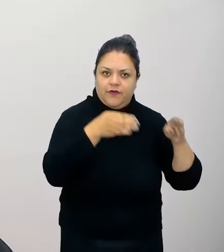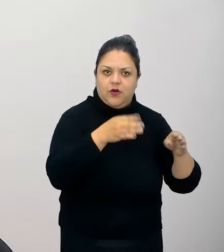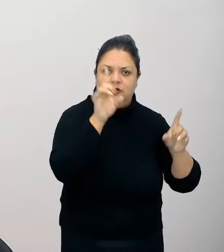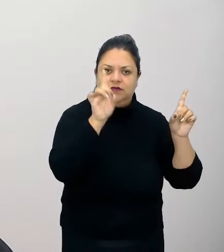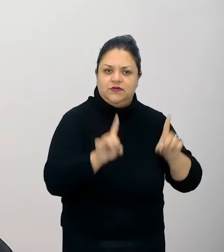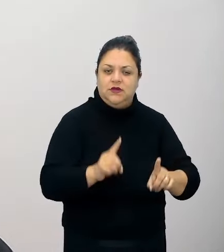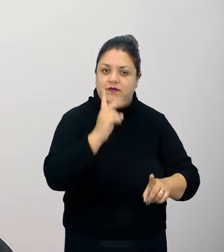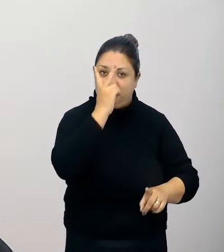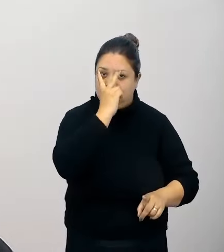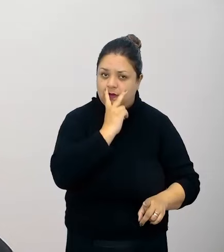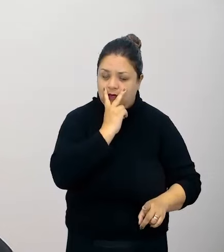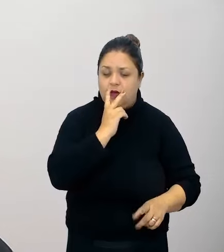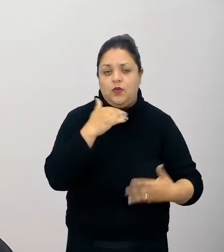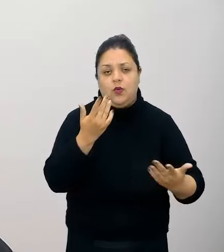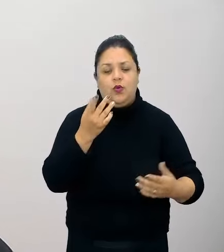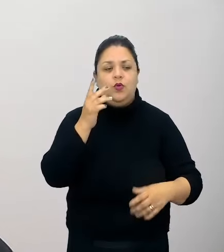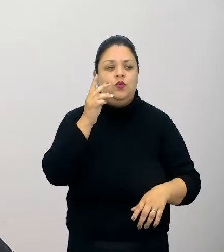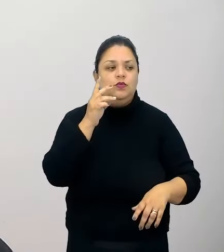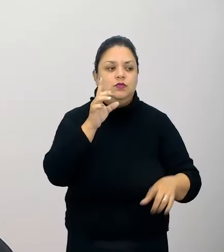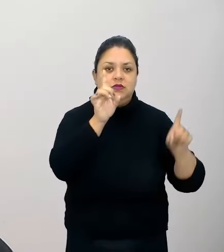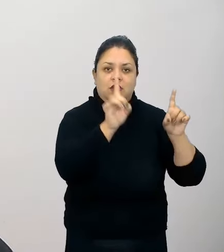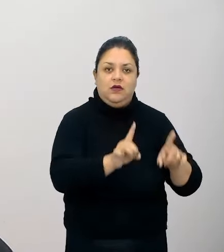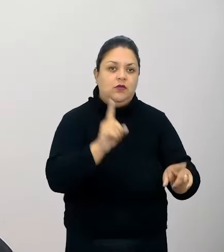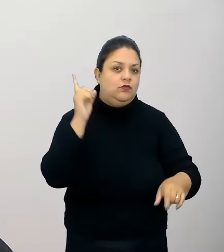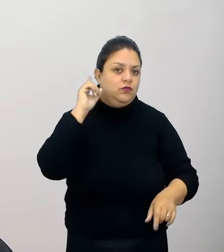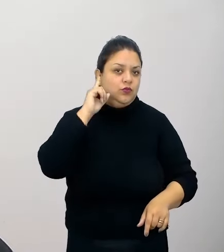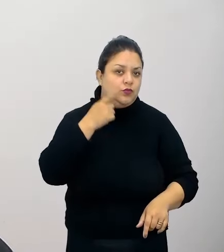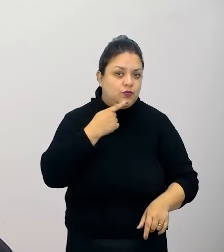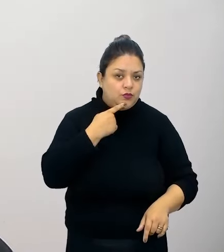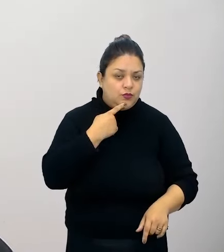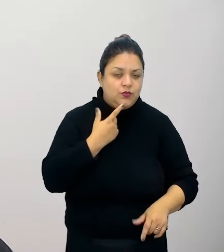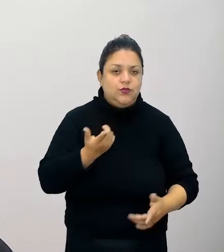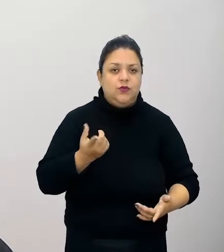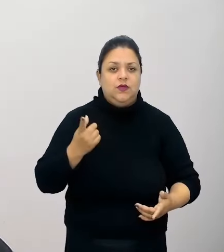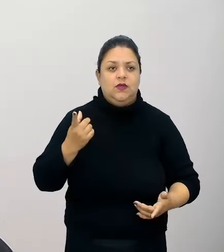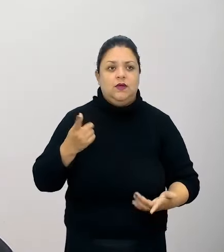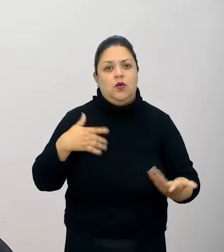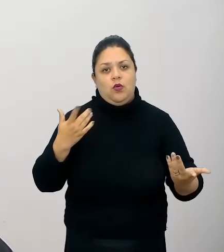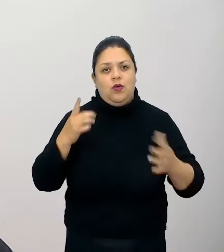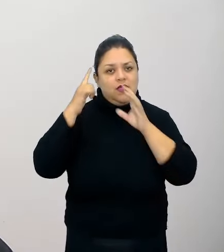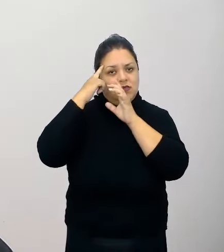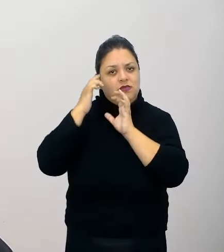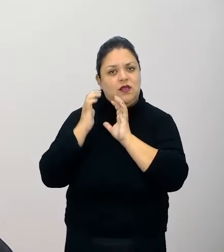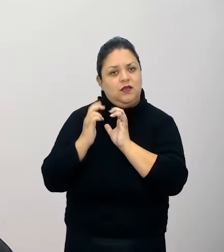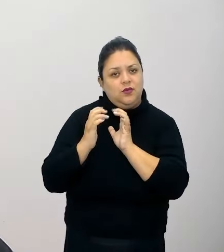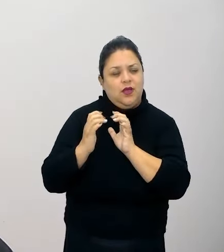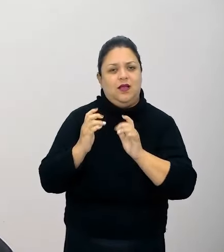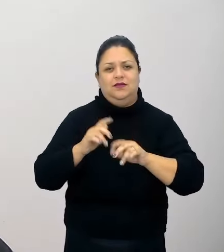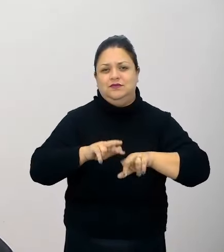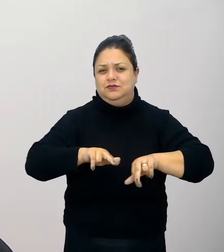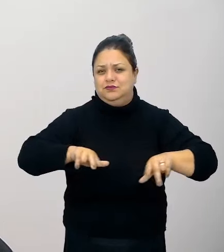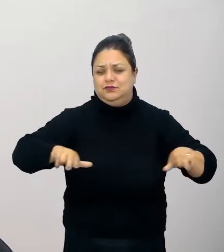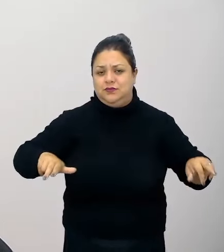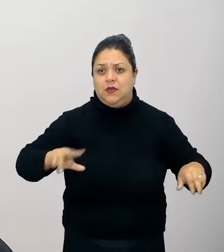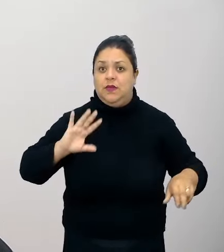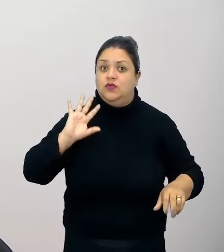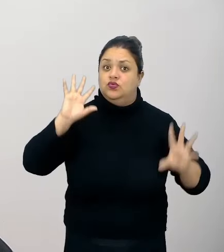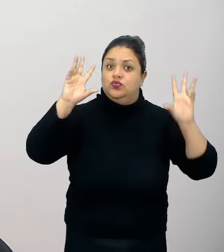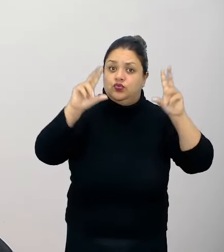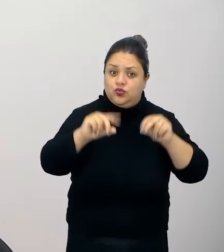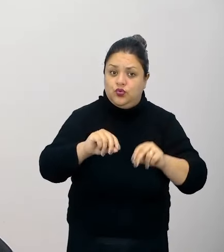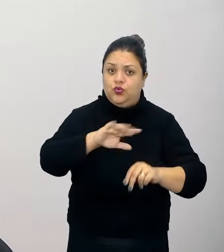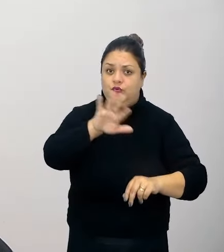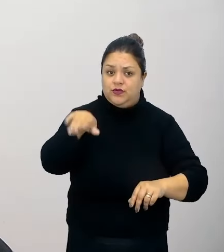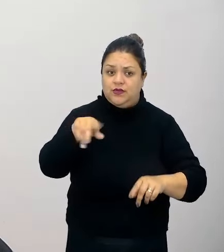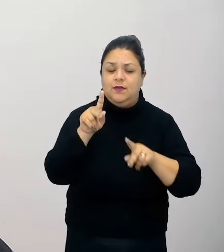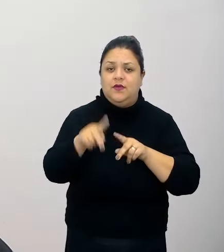deficiência auditiva, mas tem da intelectual, mas que todos possam, com essa